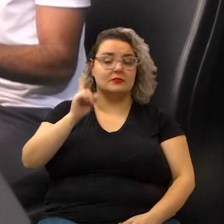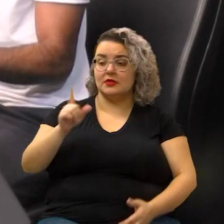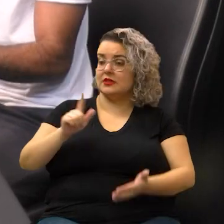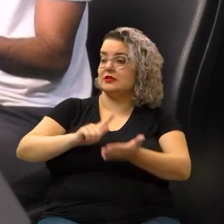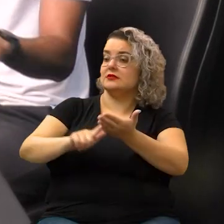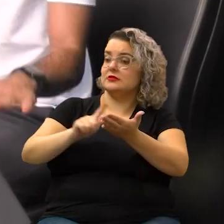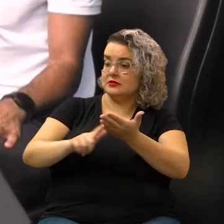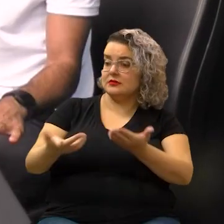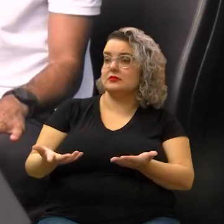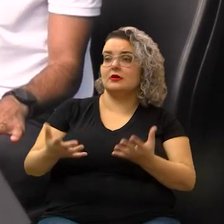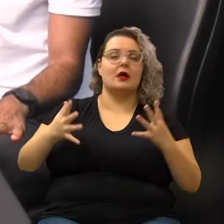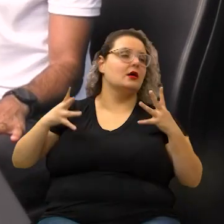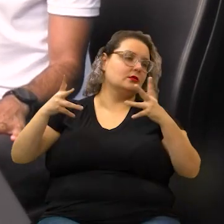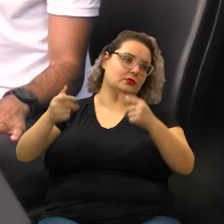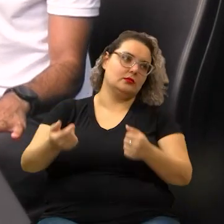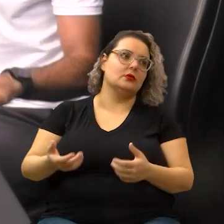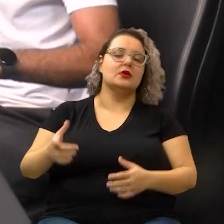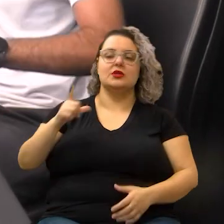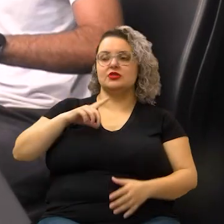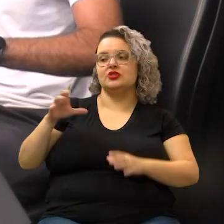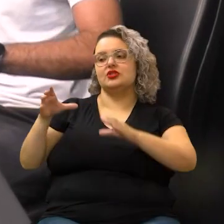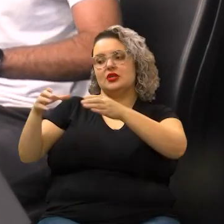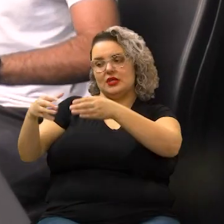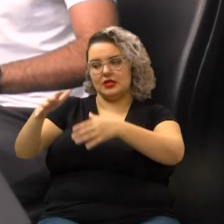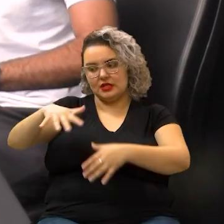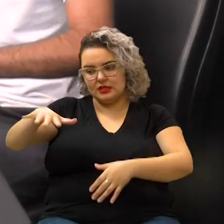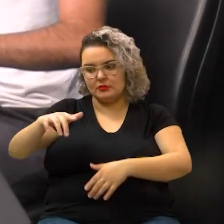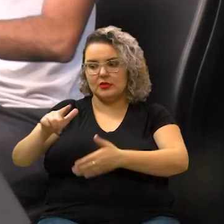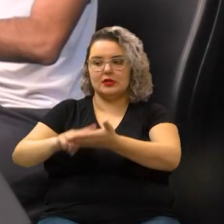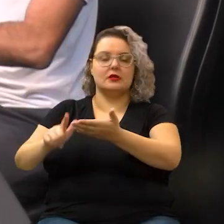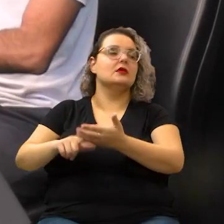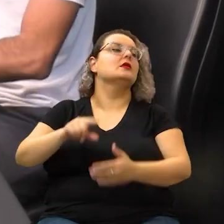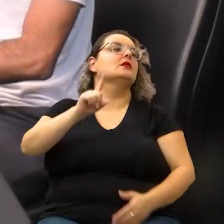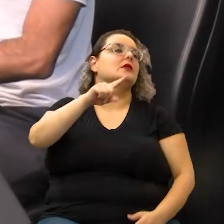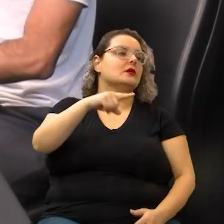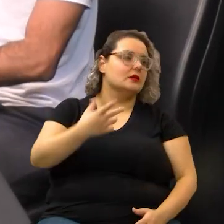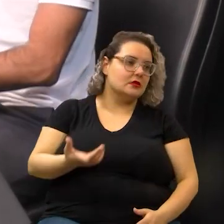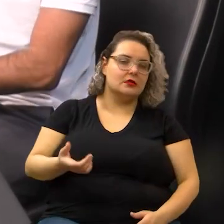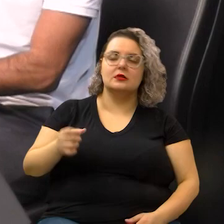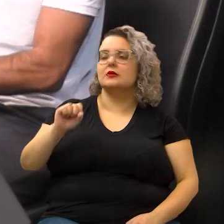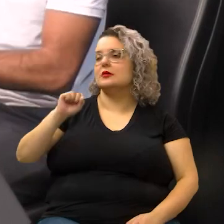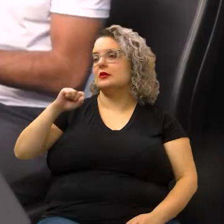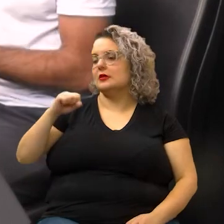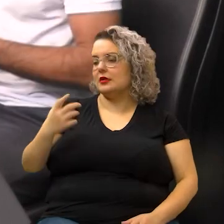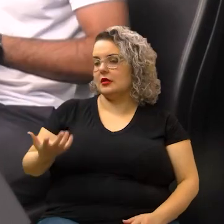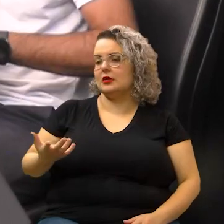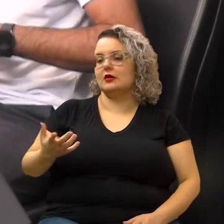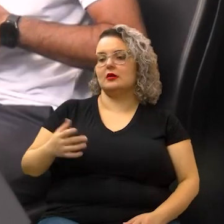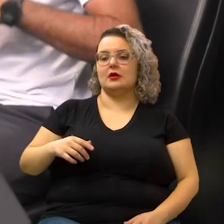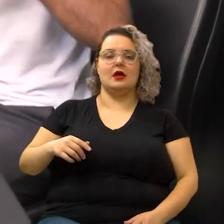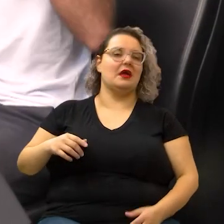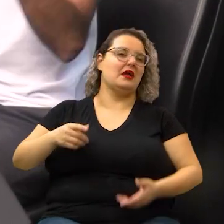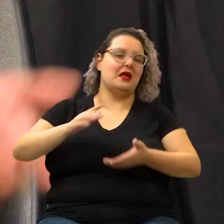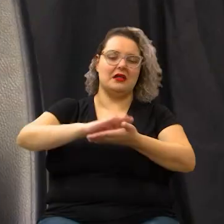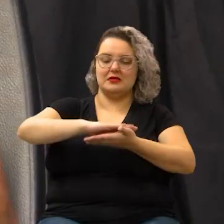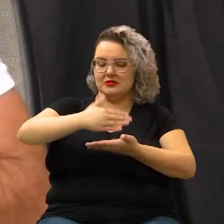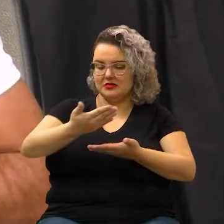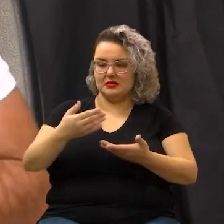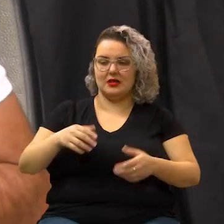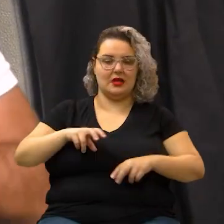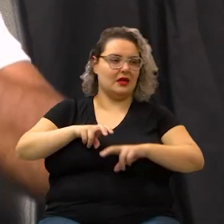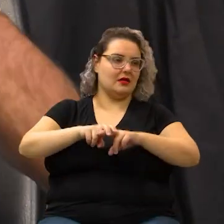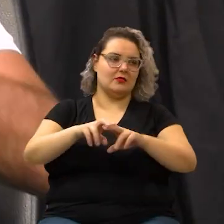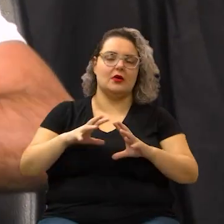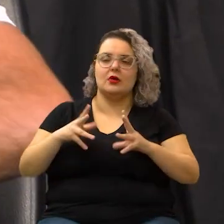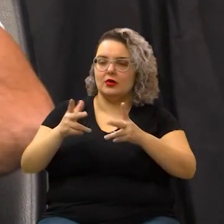Entendo. Só que não na limpeza. Não na limpeza. Aí tinha a equipe da limpeza e a equipe dos carregadores. Então era muito notebook, muita cadeira,